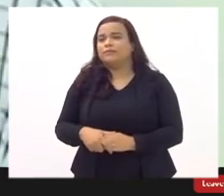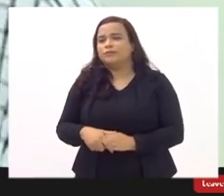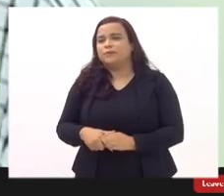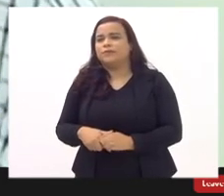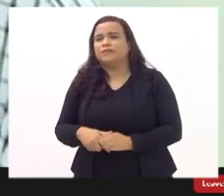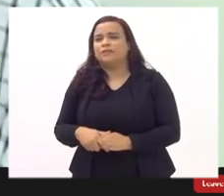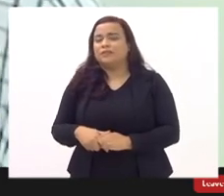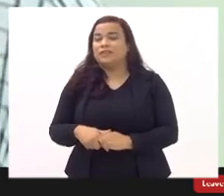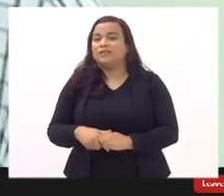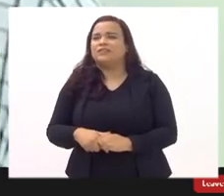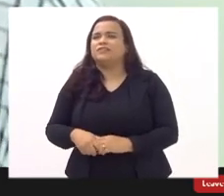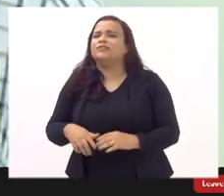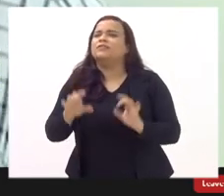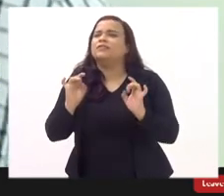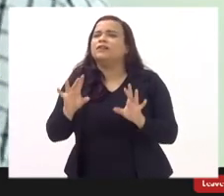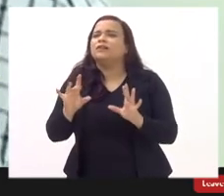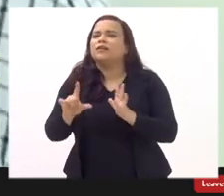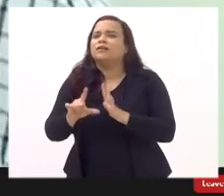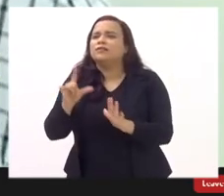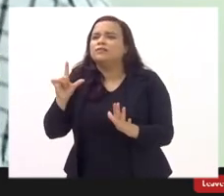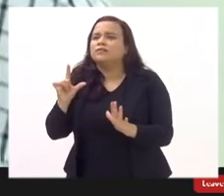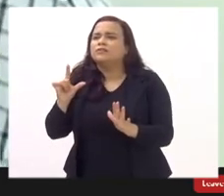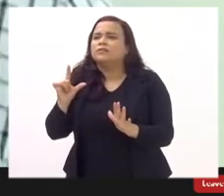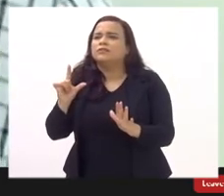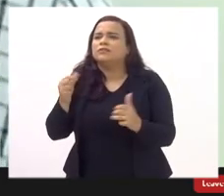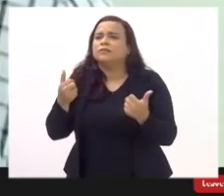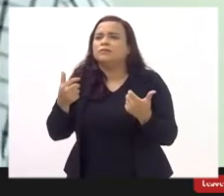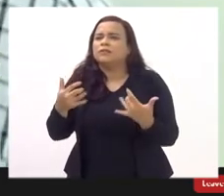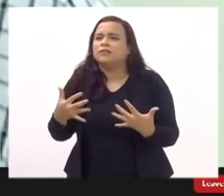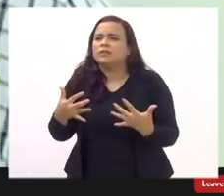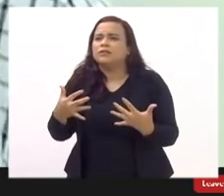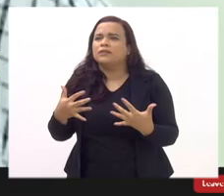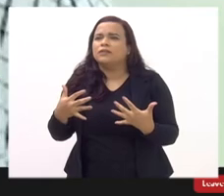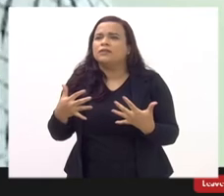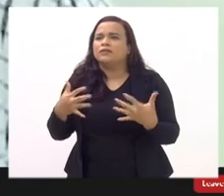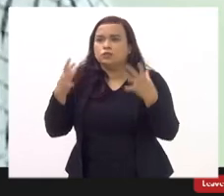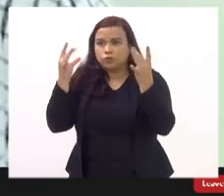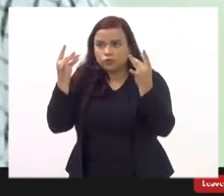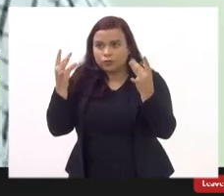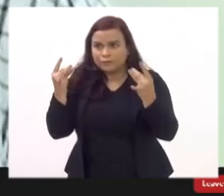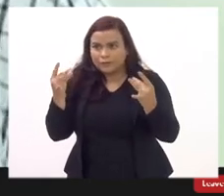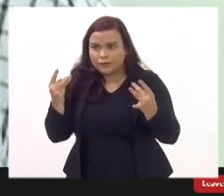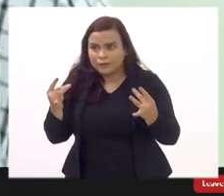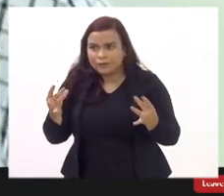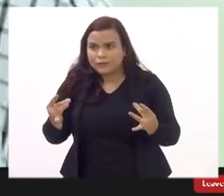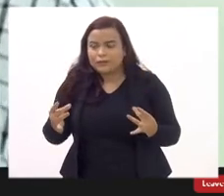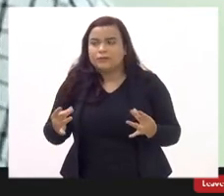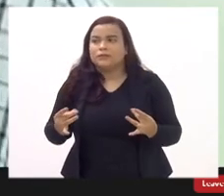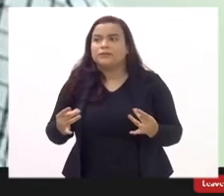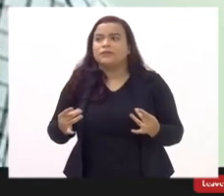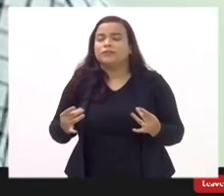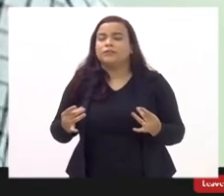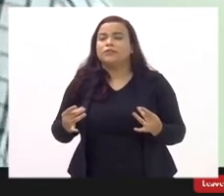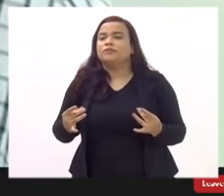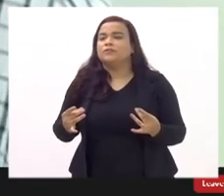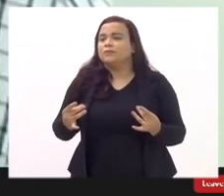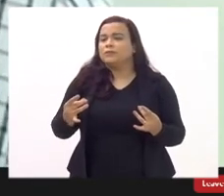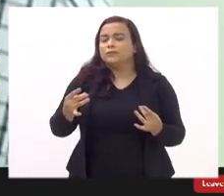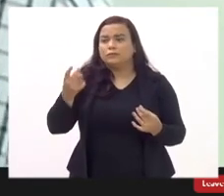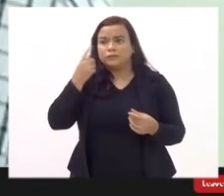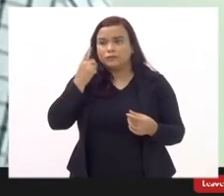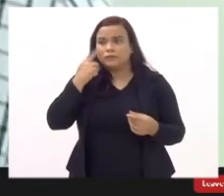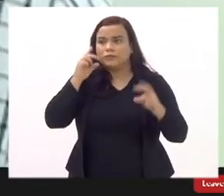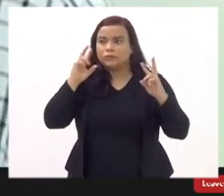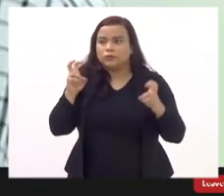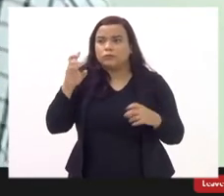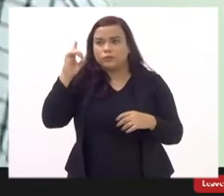concluir, e eu não falo isso como justificativa para ou deixar de proceder o que é um direito e